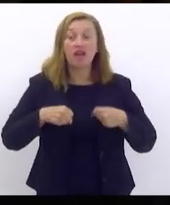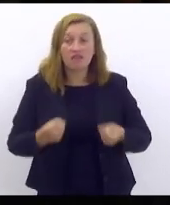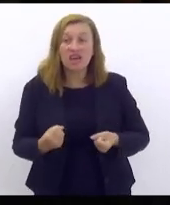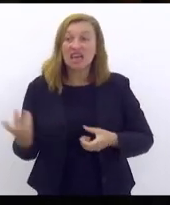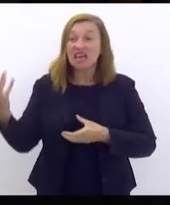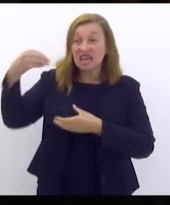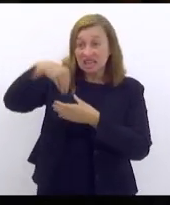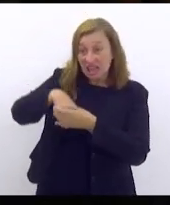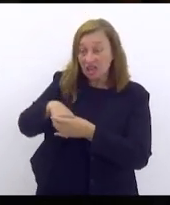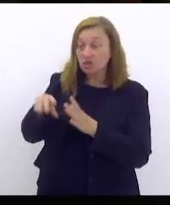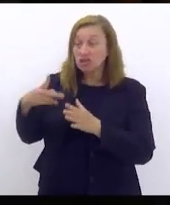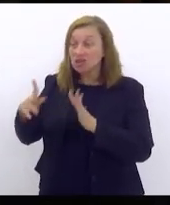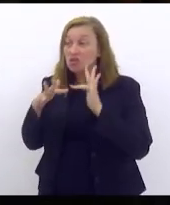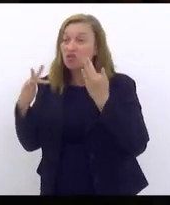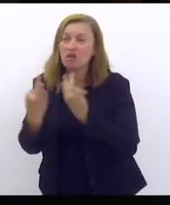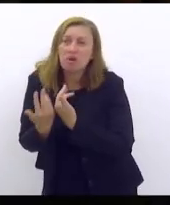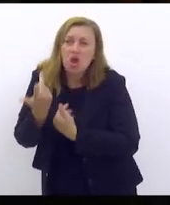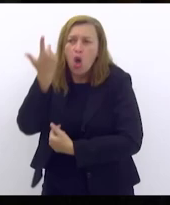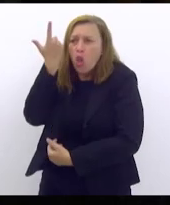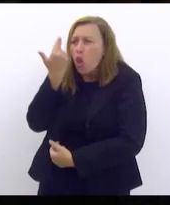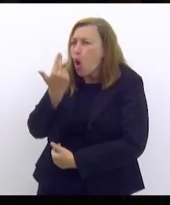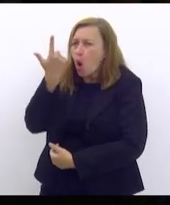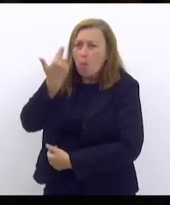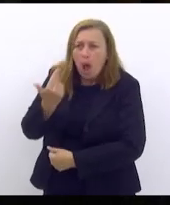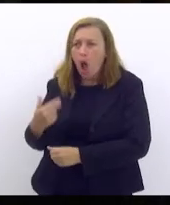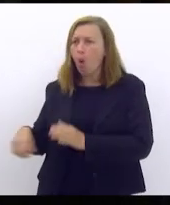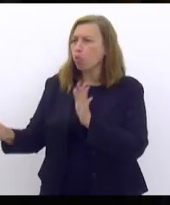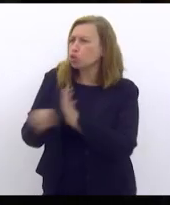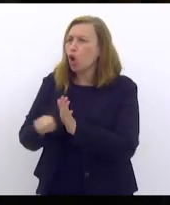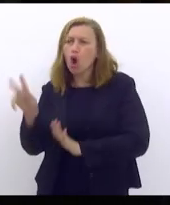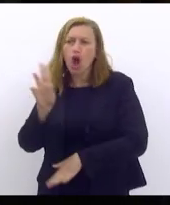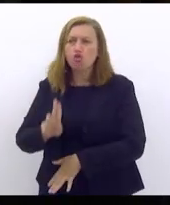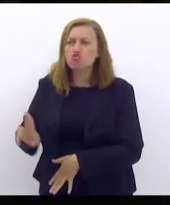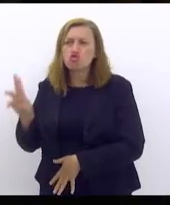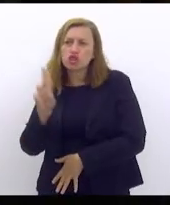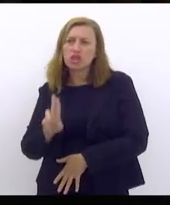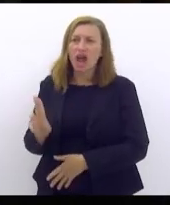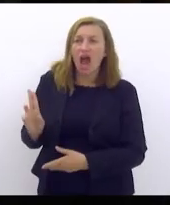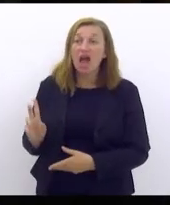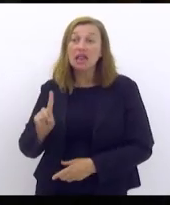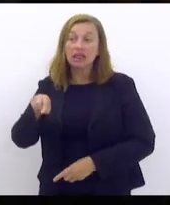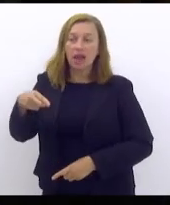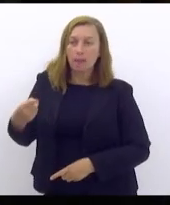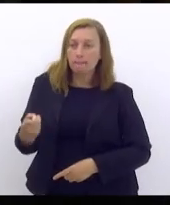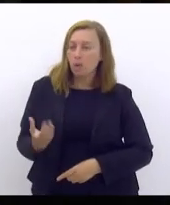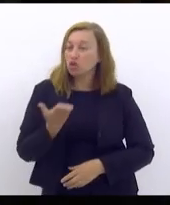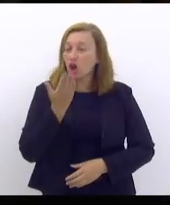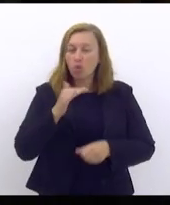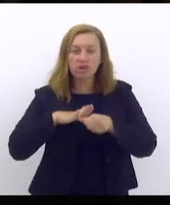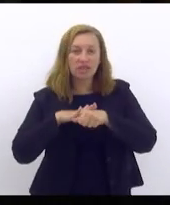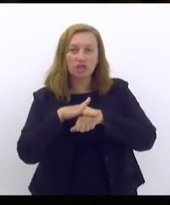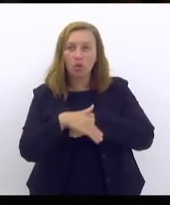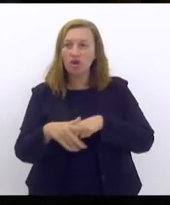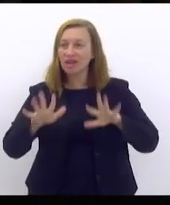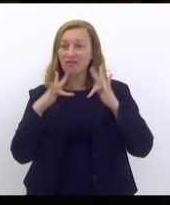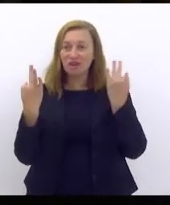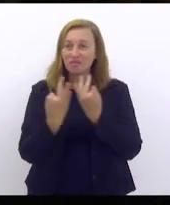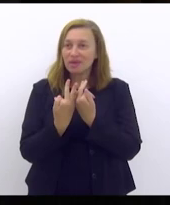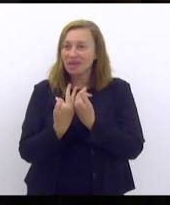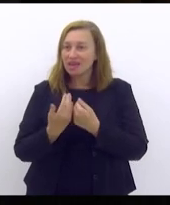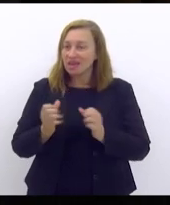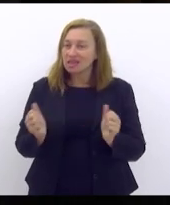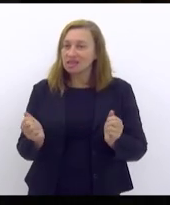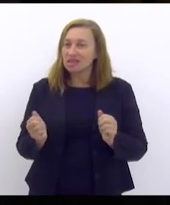possa haver um consumo racional de crack. Imagina, depois do jantar, a família se reúne, fala assim,